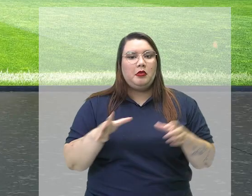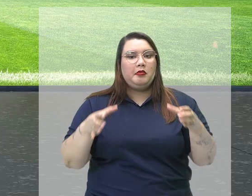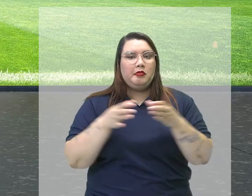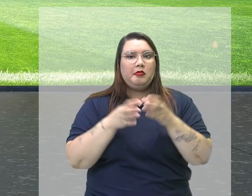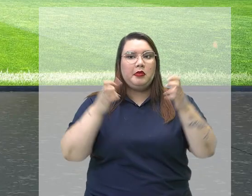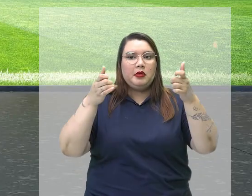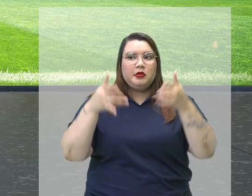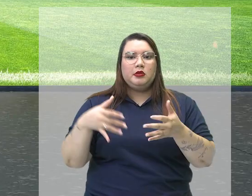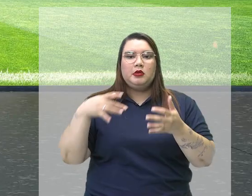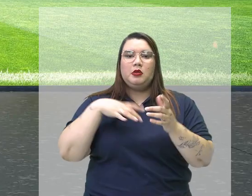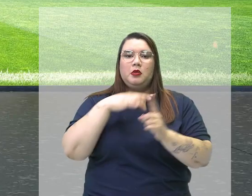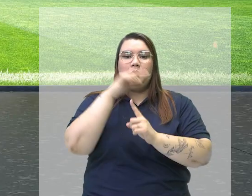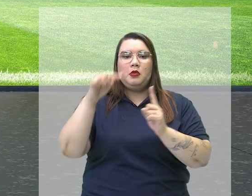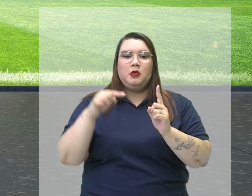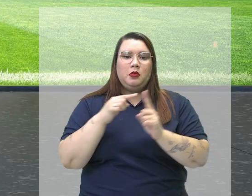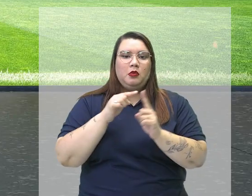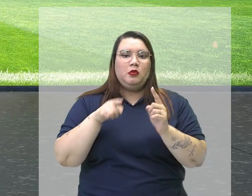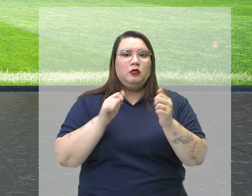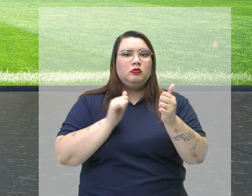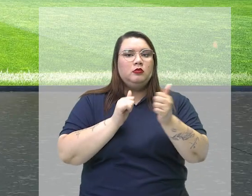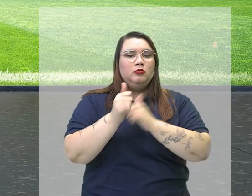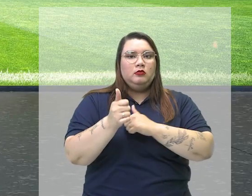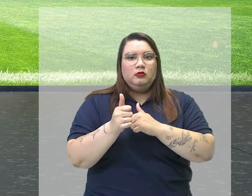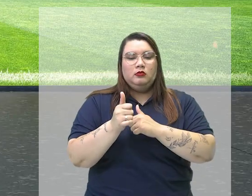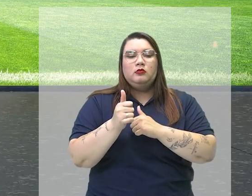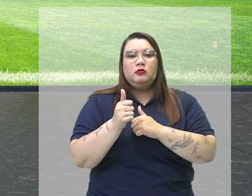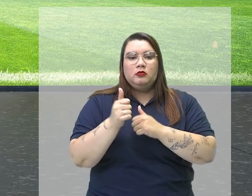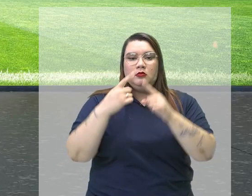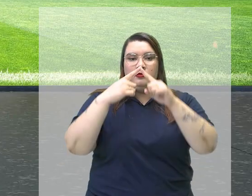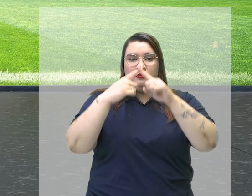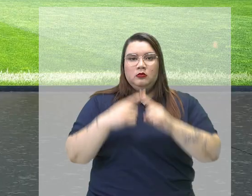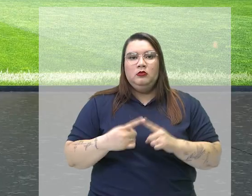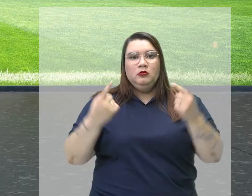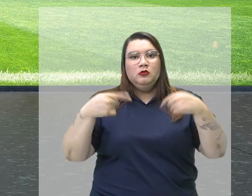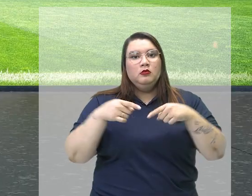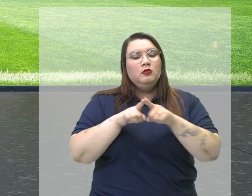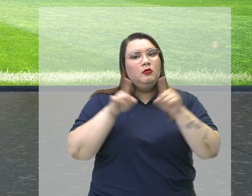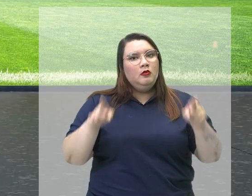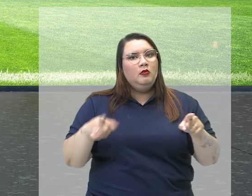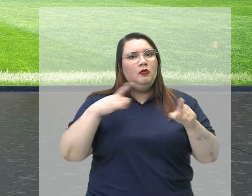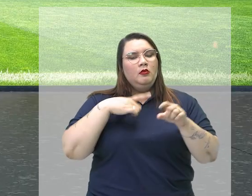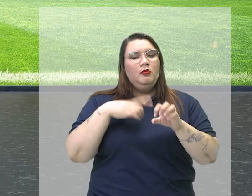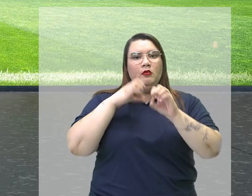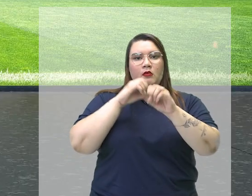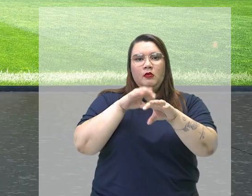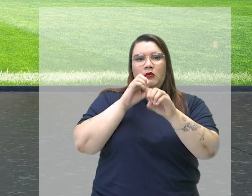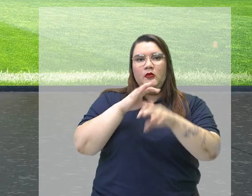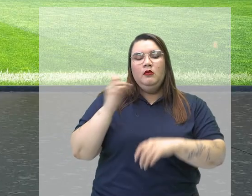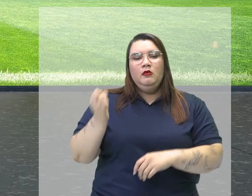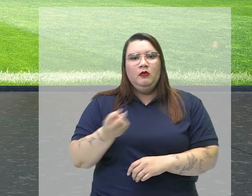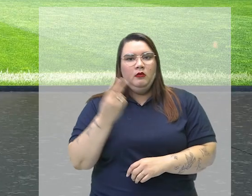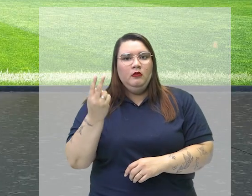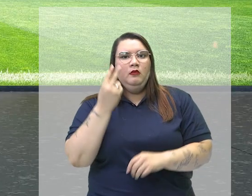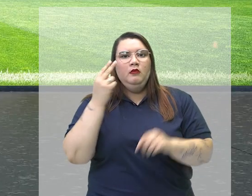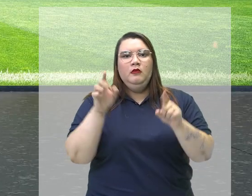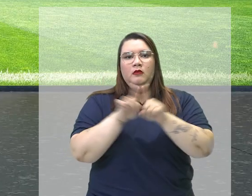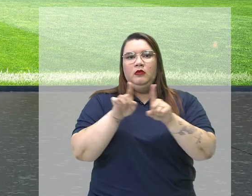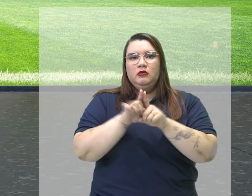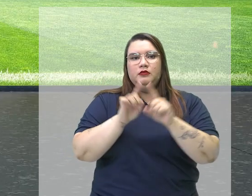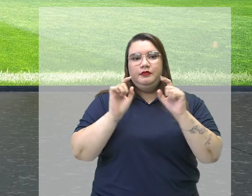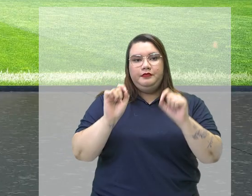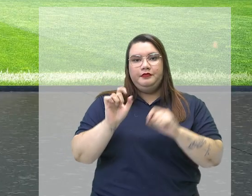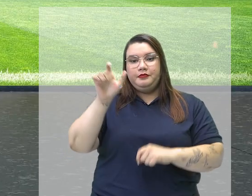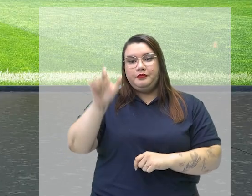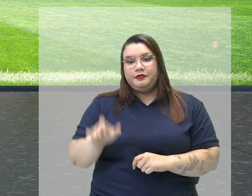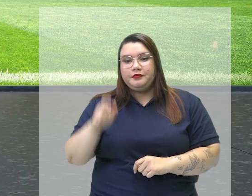ali apenas para atingir o objetivo do jogo, né, da competição, mas sim ensinar valores,